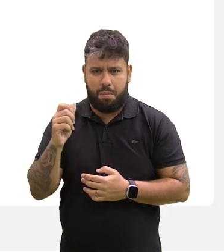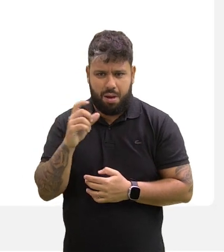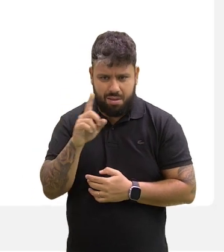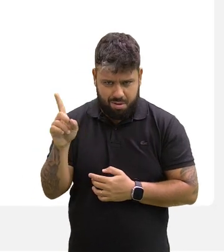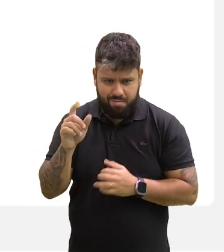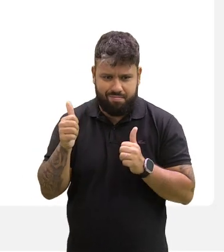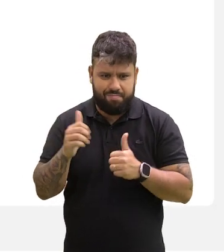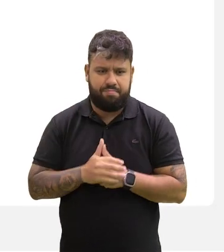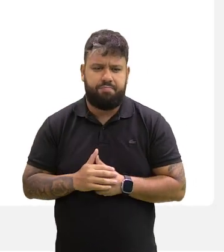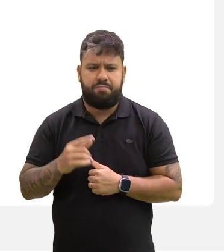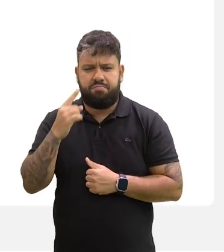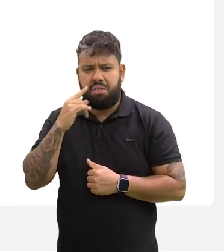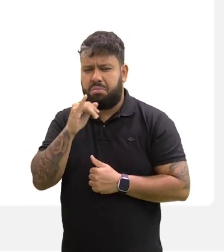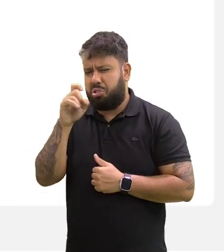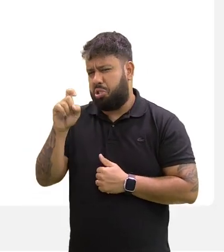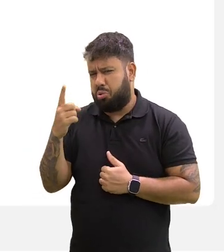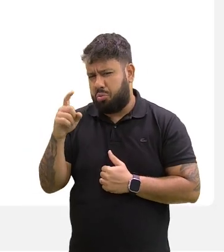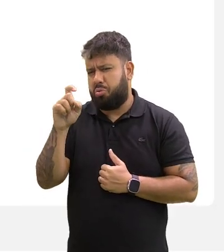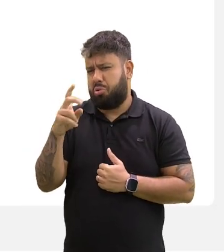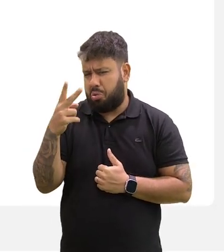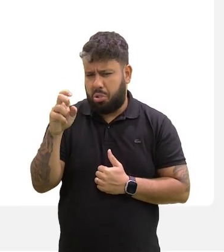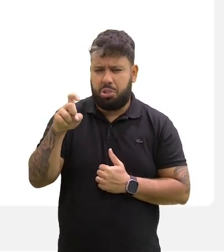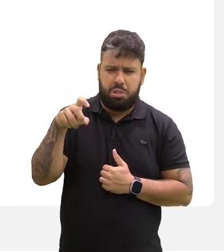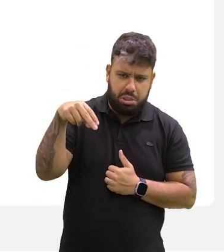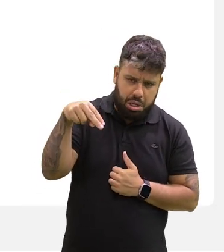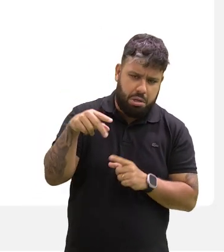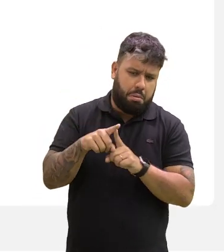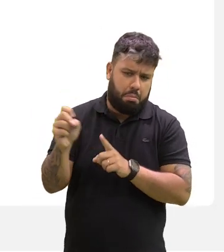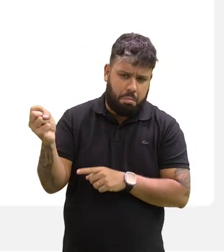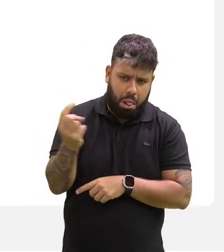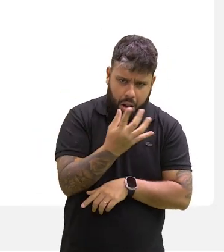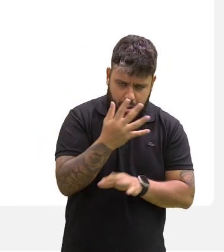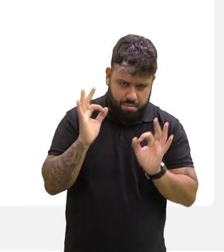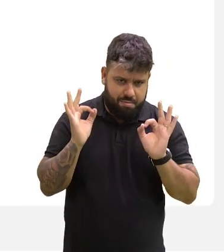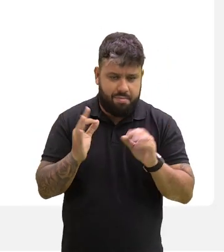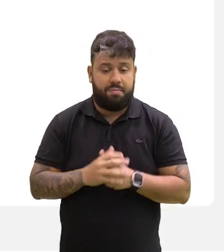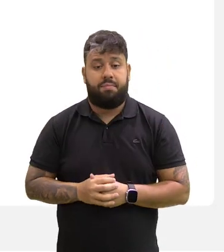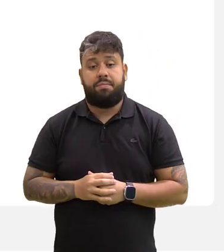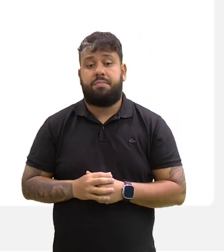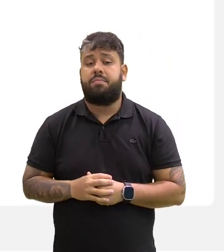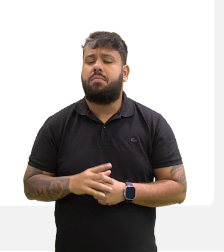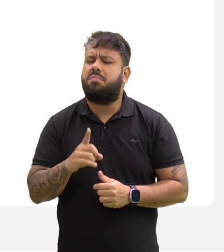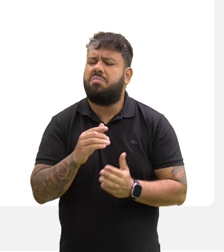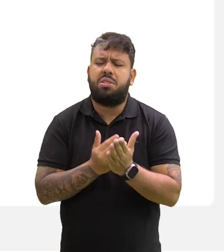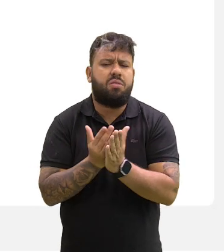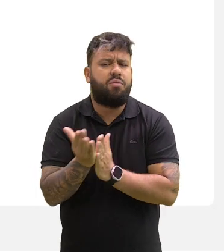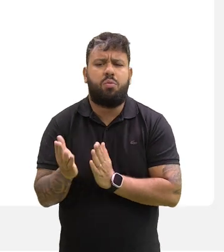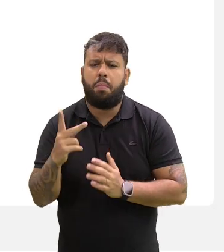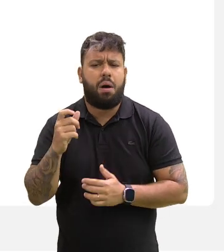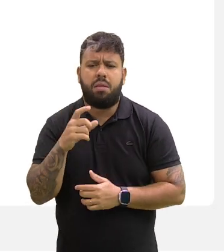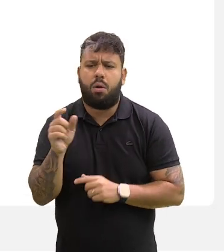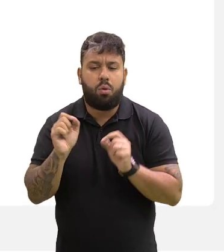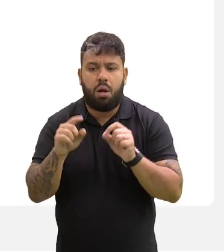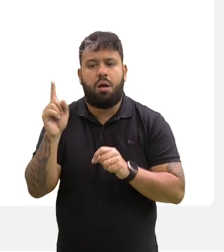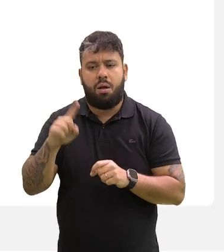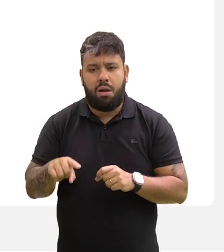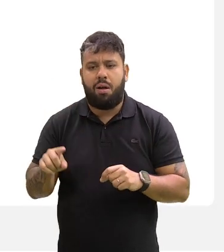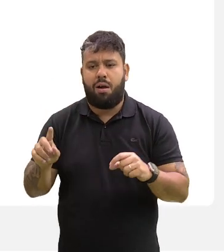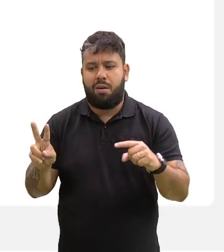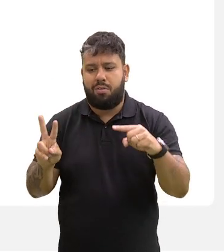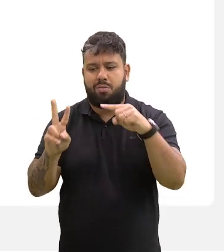x2, xn os valores assumidos por uma variável x. A gente chama de desvio padrão tão somente a raiz quadrada da